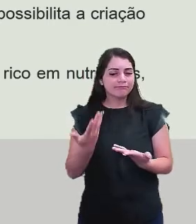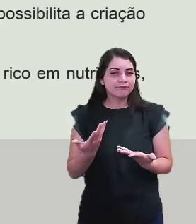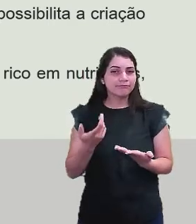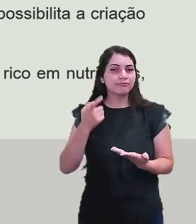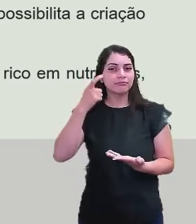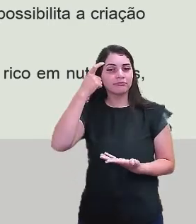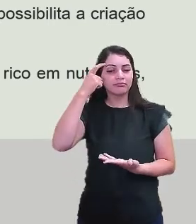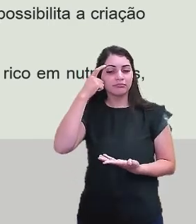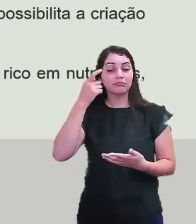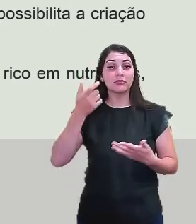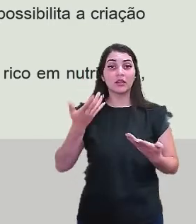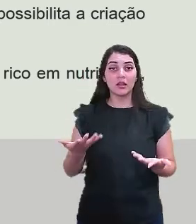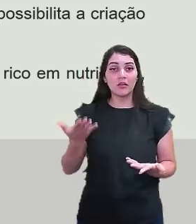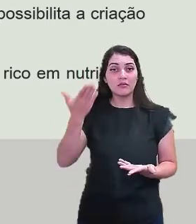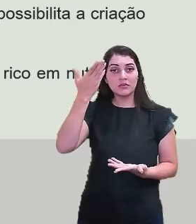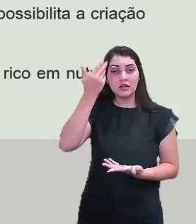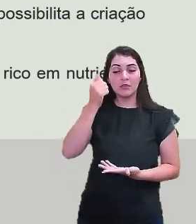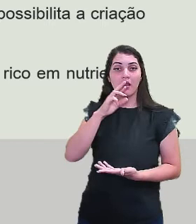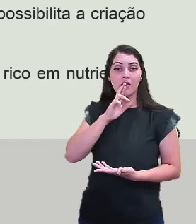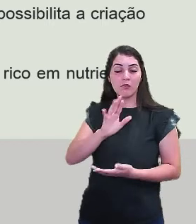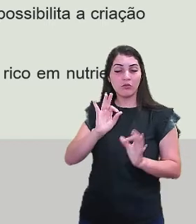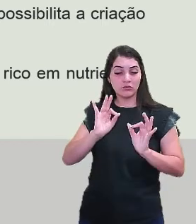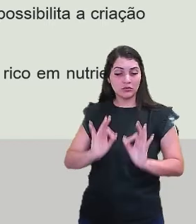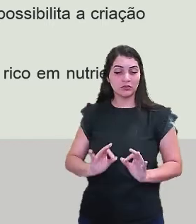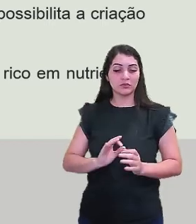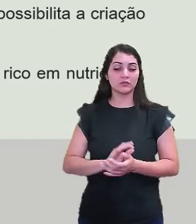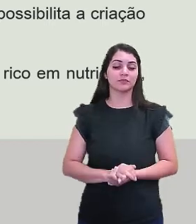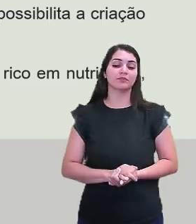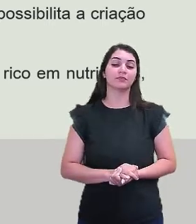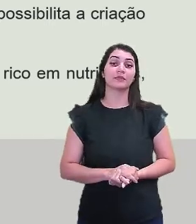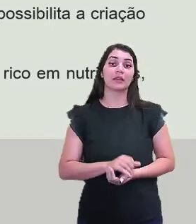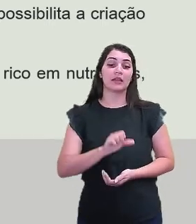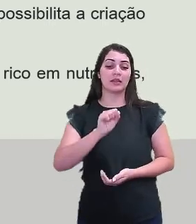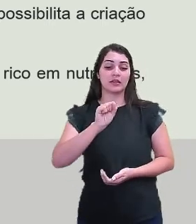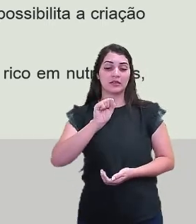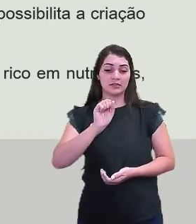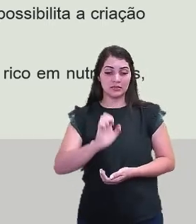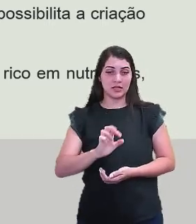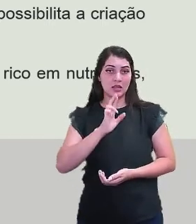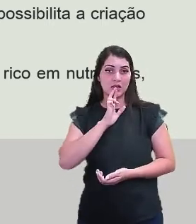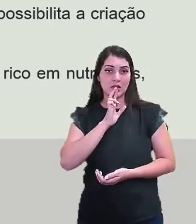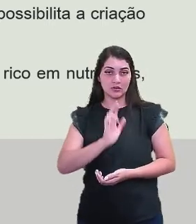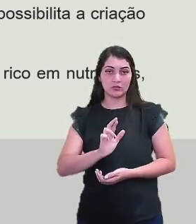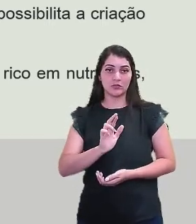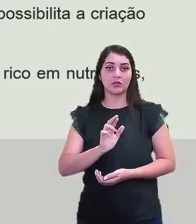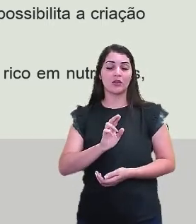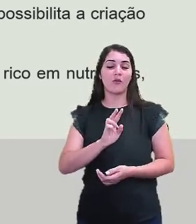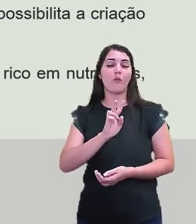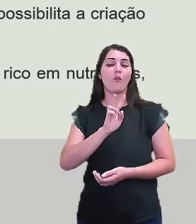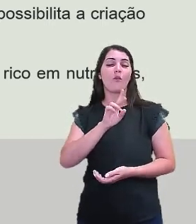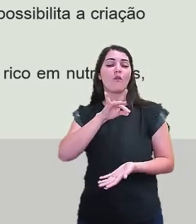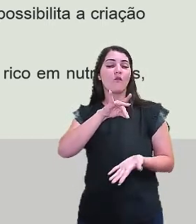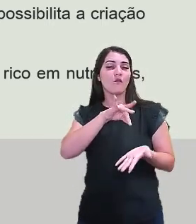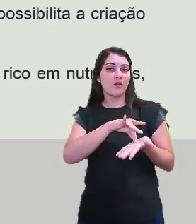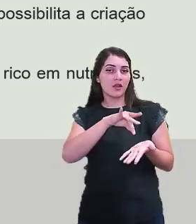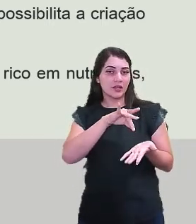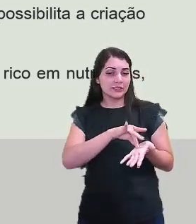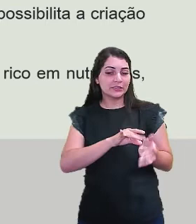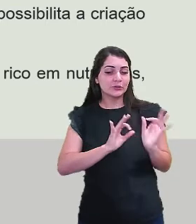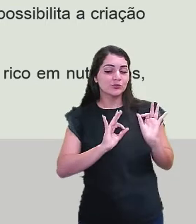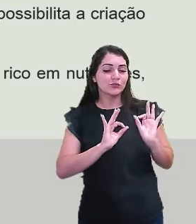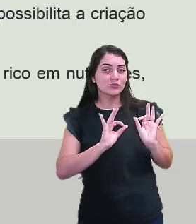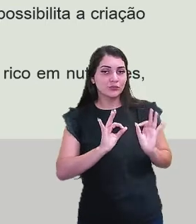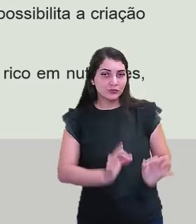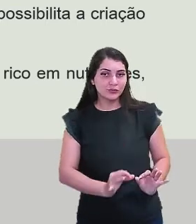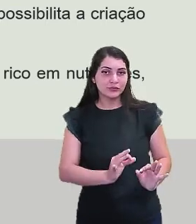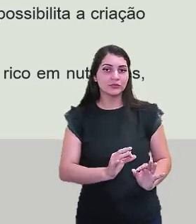pensarem. E aí, vamos saber a resposta correta? Se você respondeu verdadeiro, você